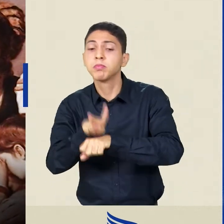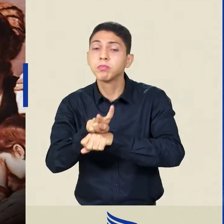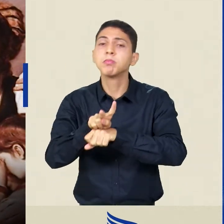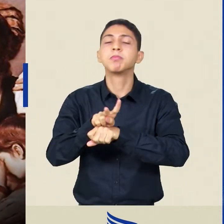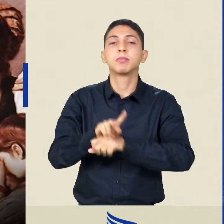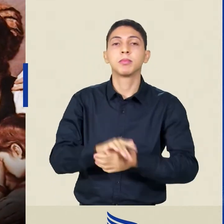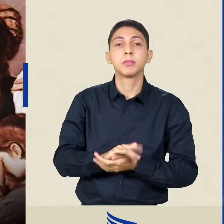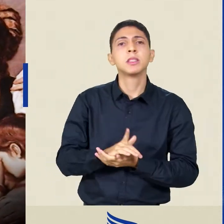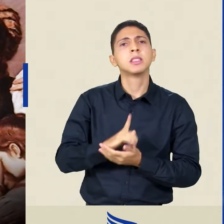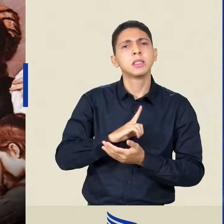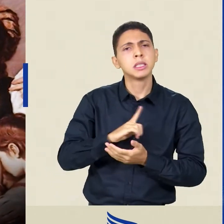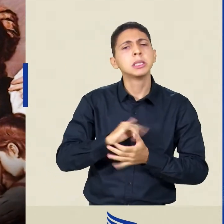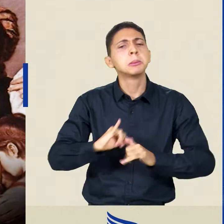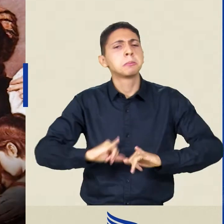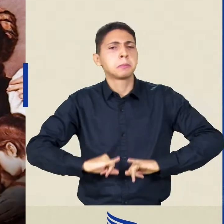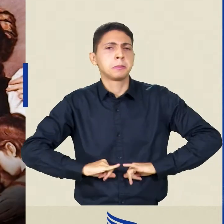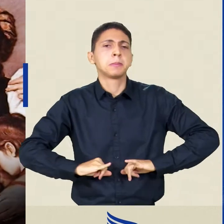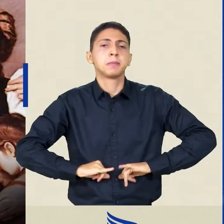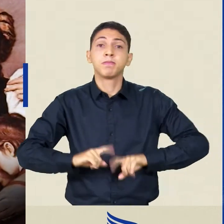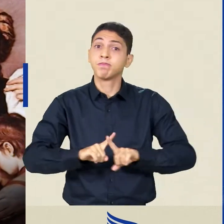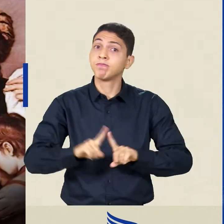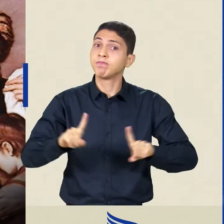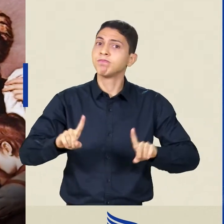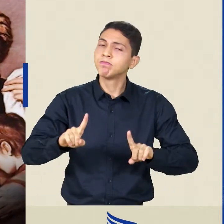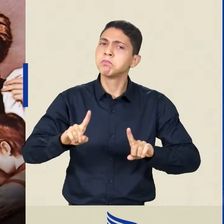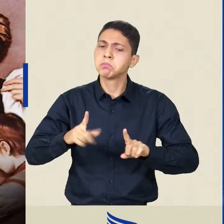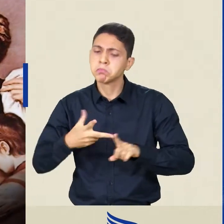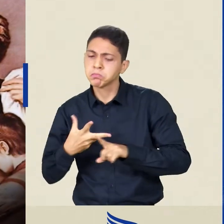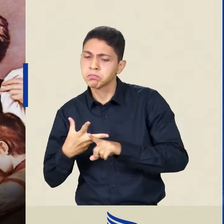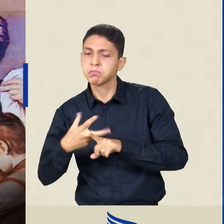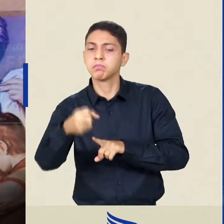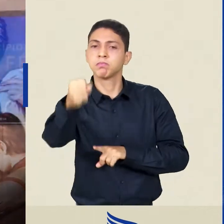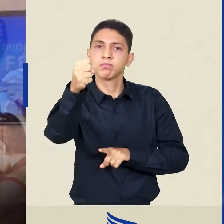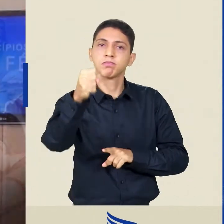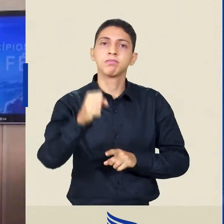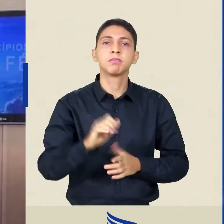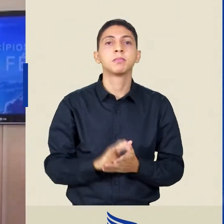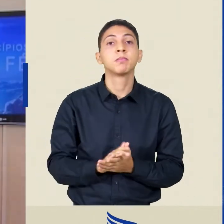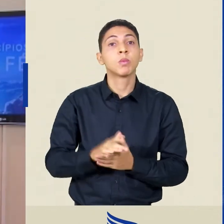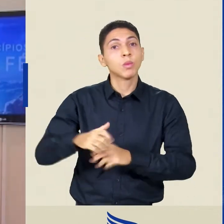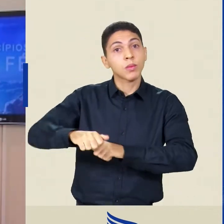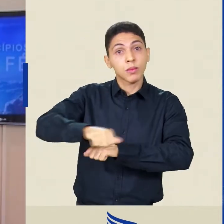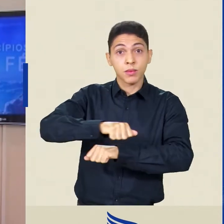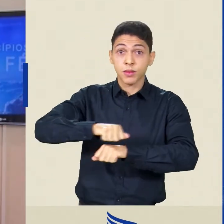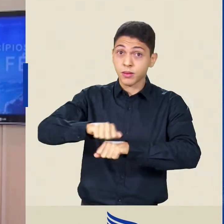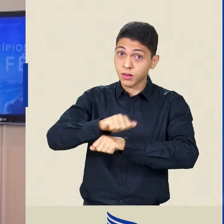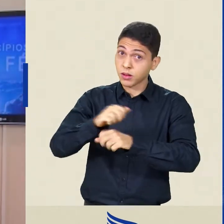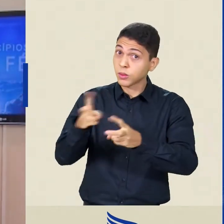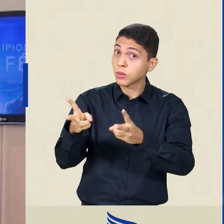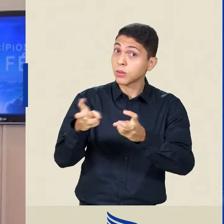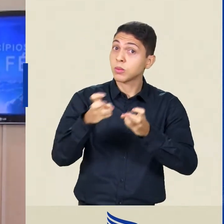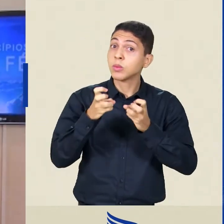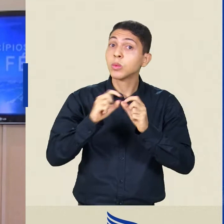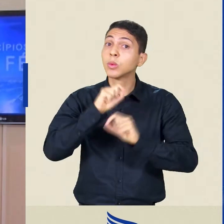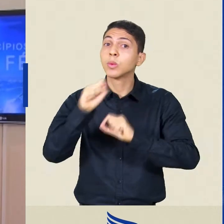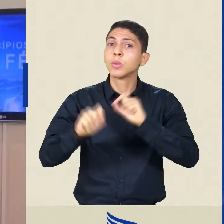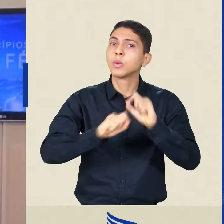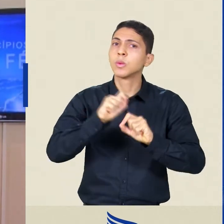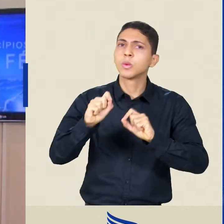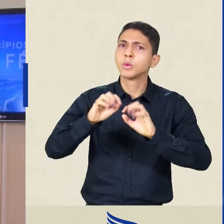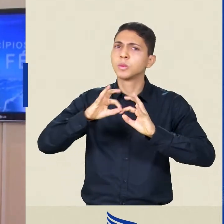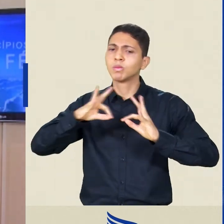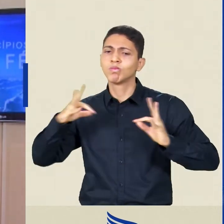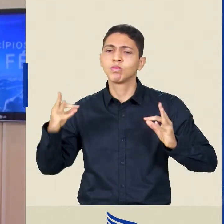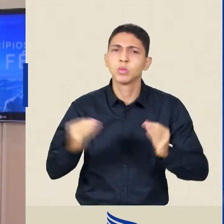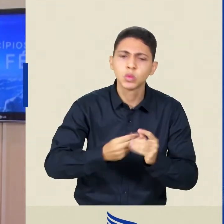situações diversas, mas obteve muitas vitórias. Abraão percebeu que todas as suas vitórias vinham